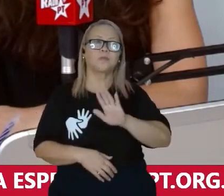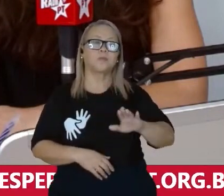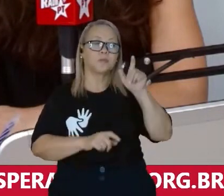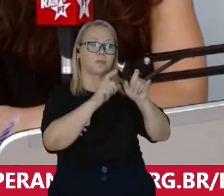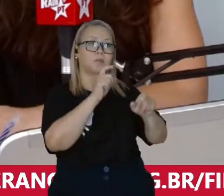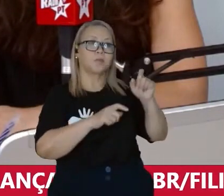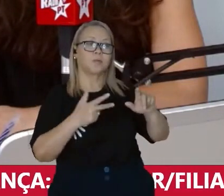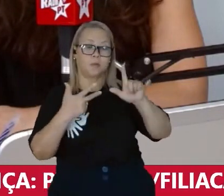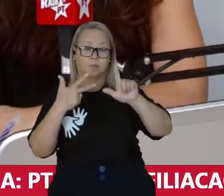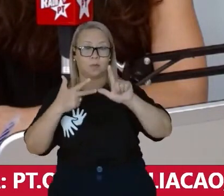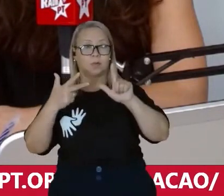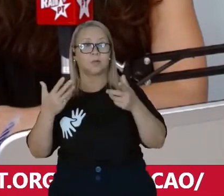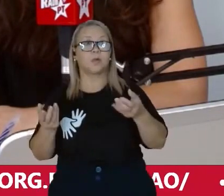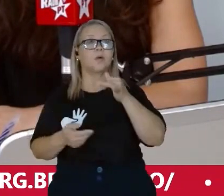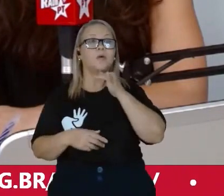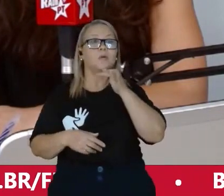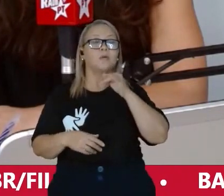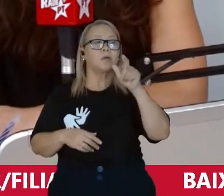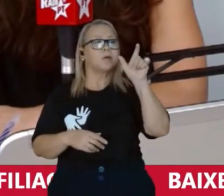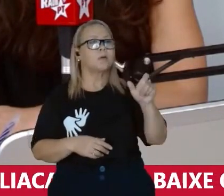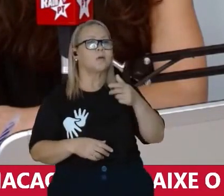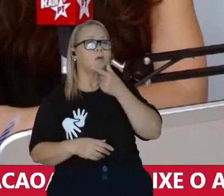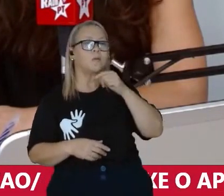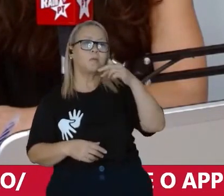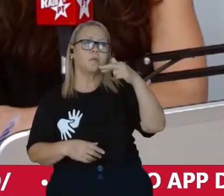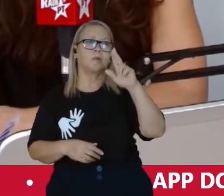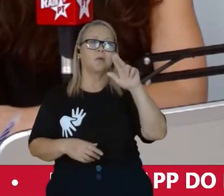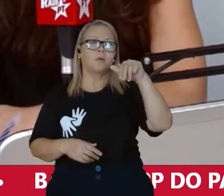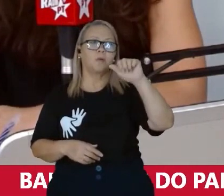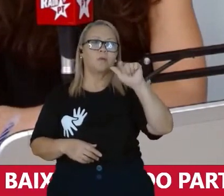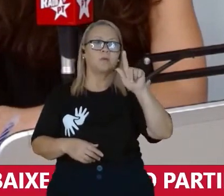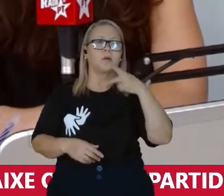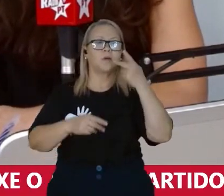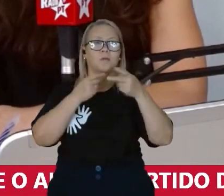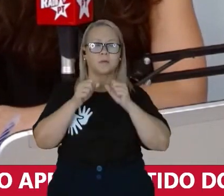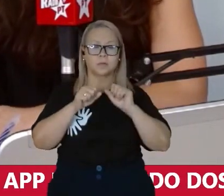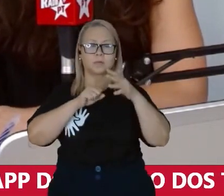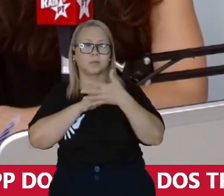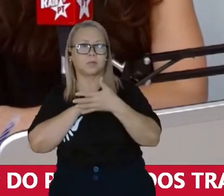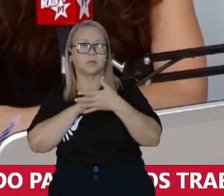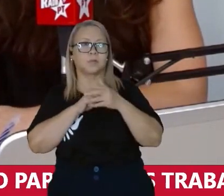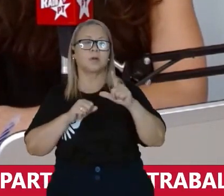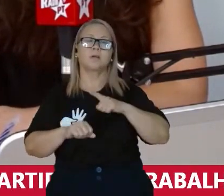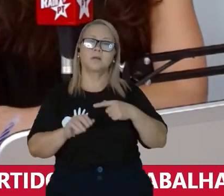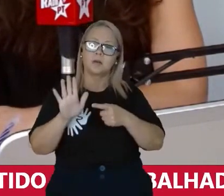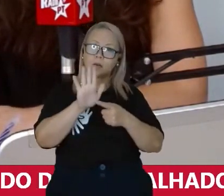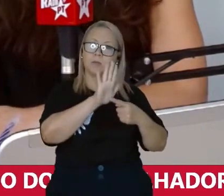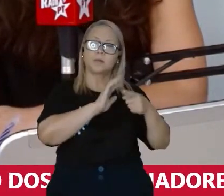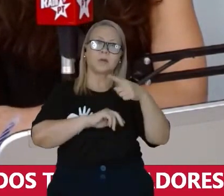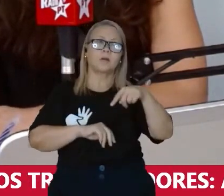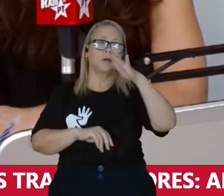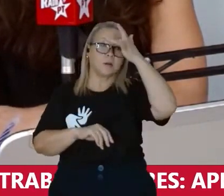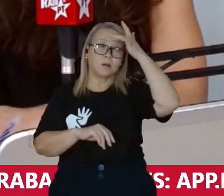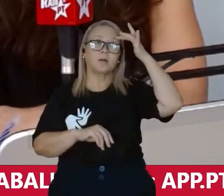do legislativo. Como, por exemplo, o cara estava lá na FUNAG falando sobre Covid. Então, a gente tem que mostrar que essas